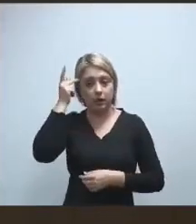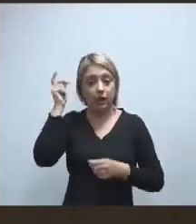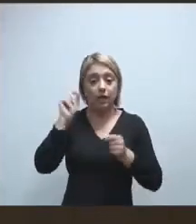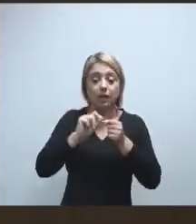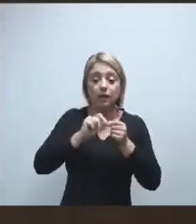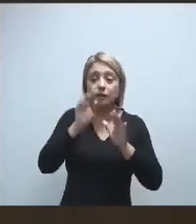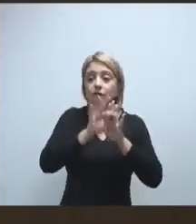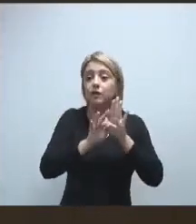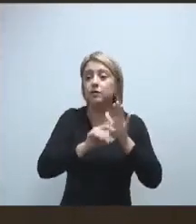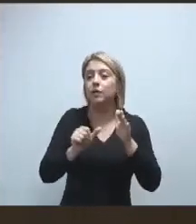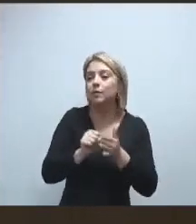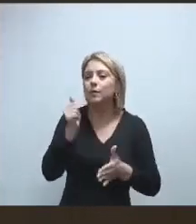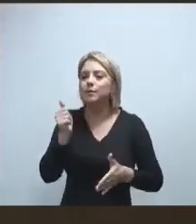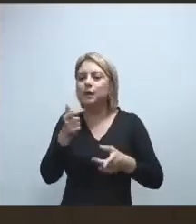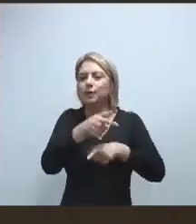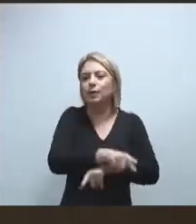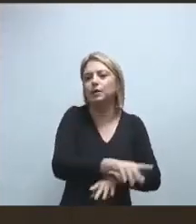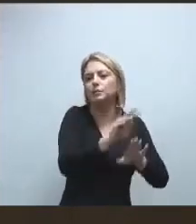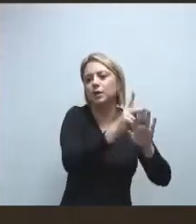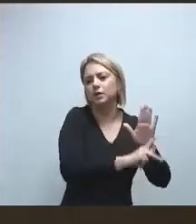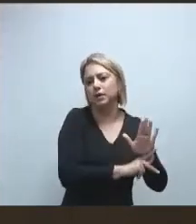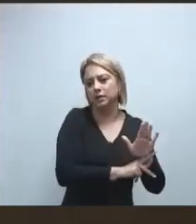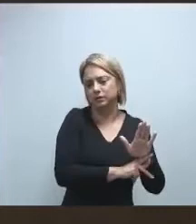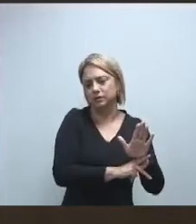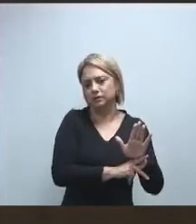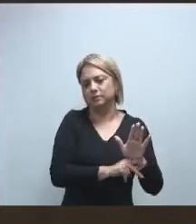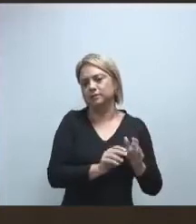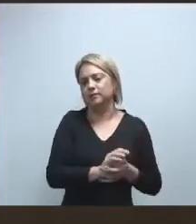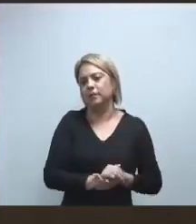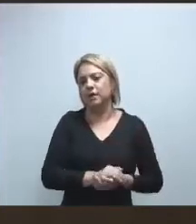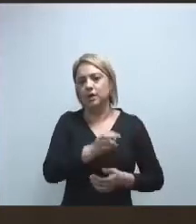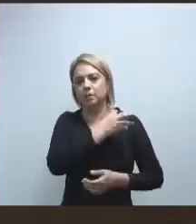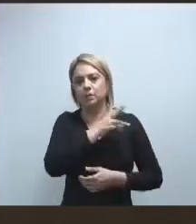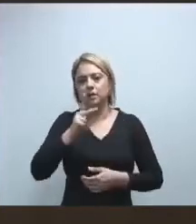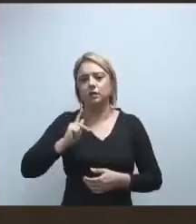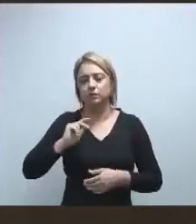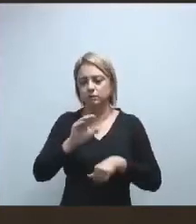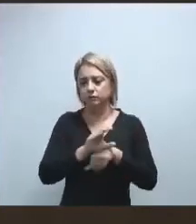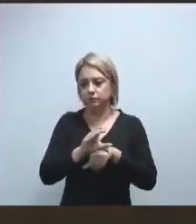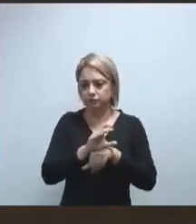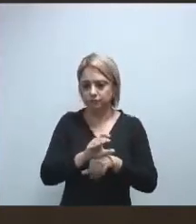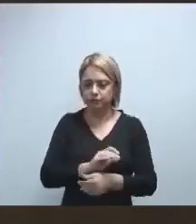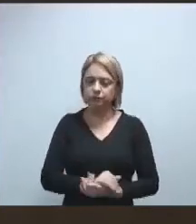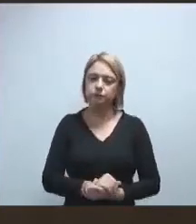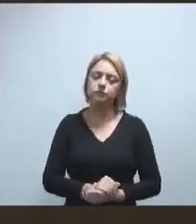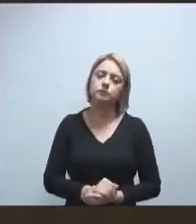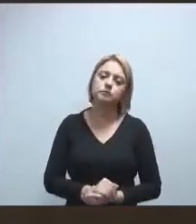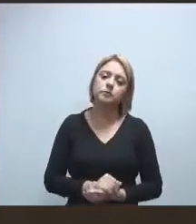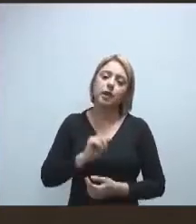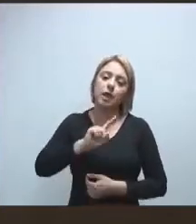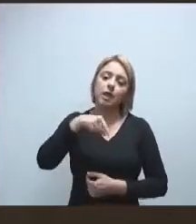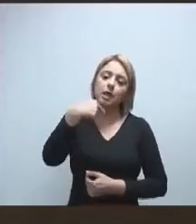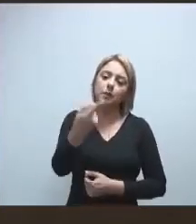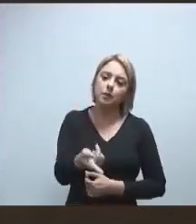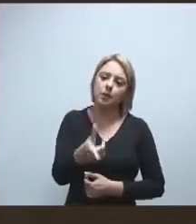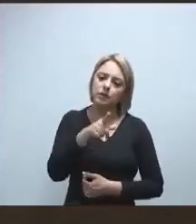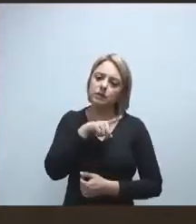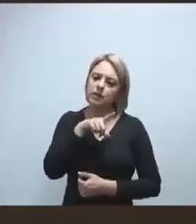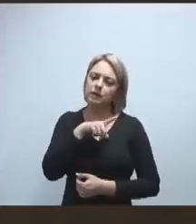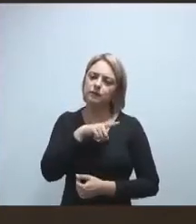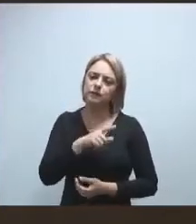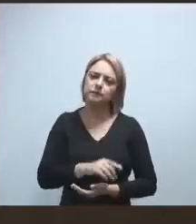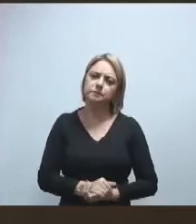elaborou o primeiro ante projecto do do ministério público é constituinte depois houve uma